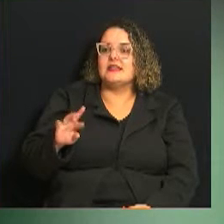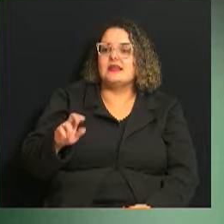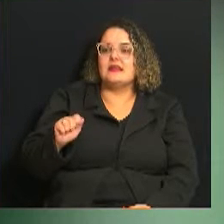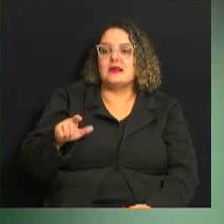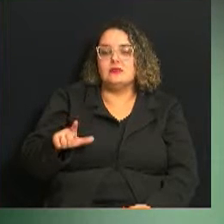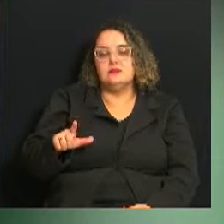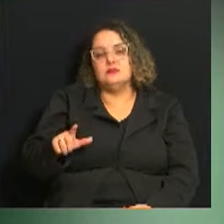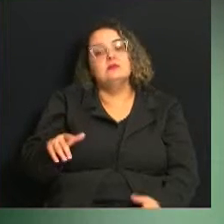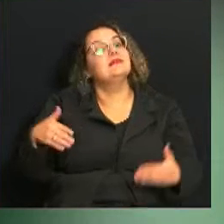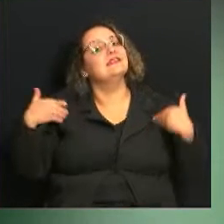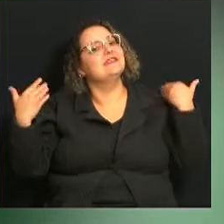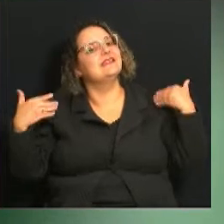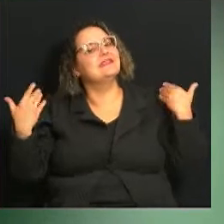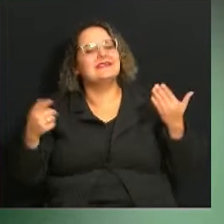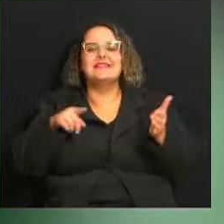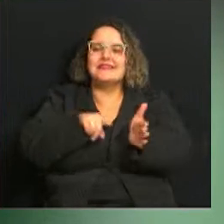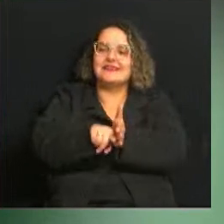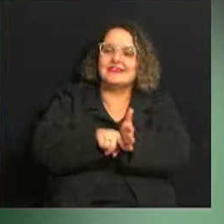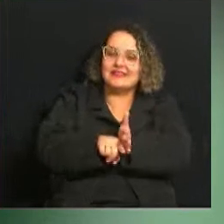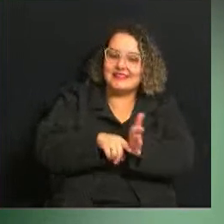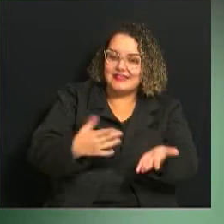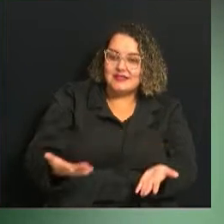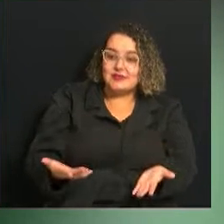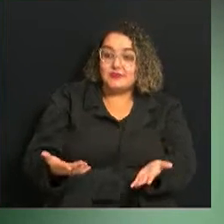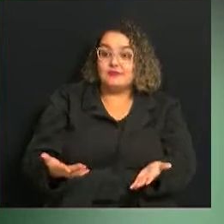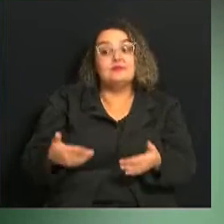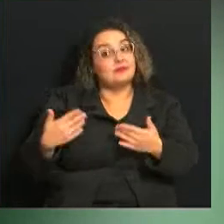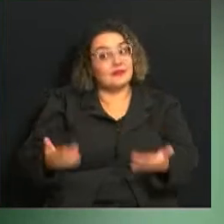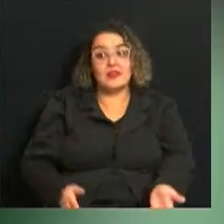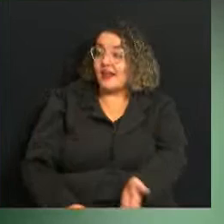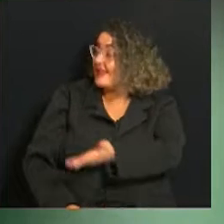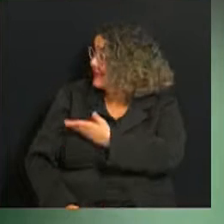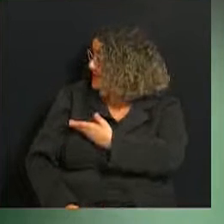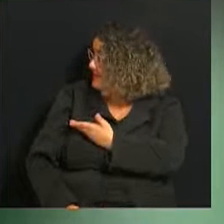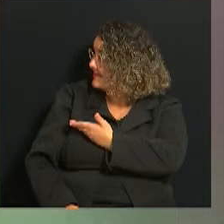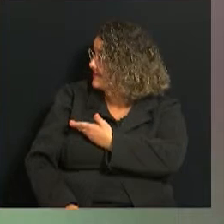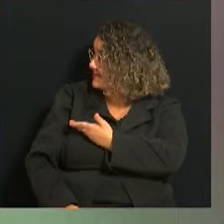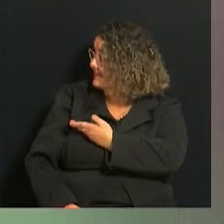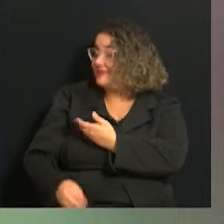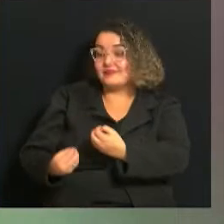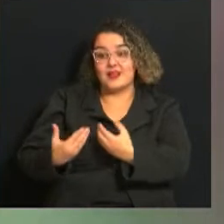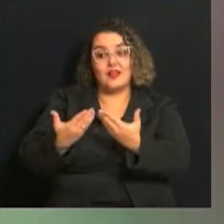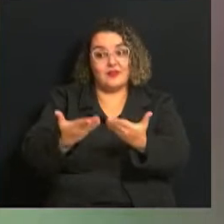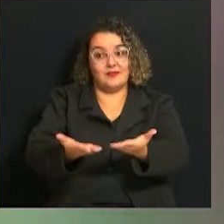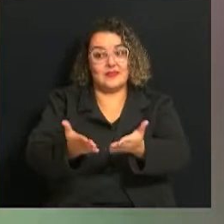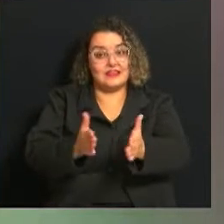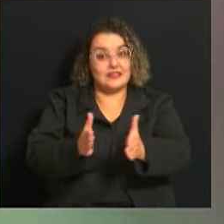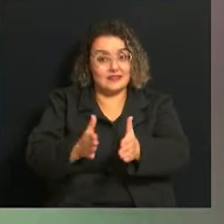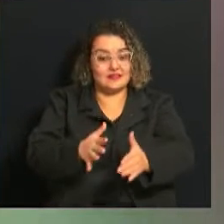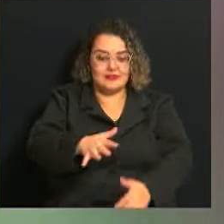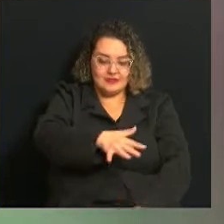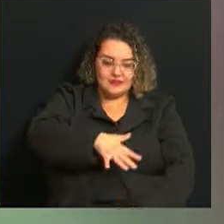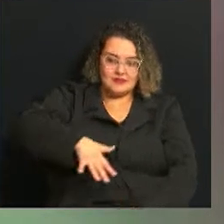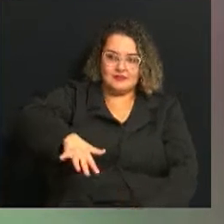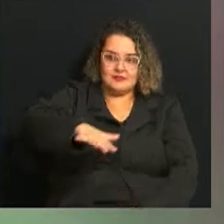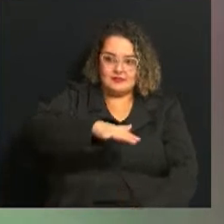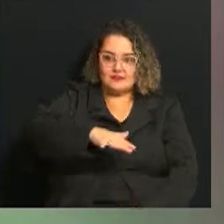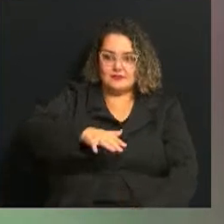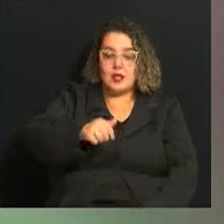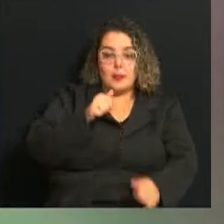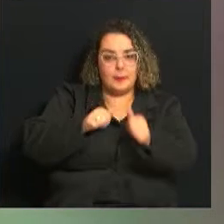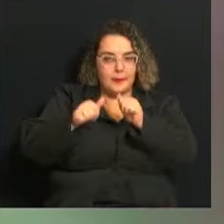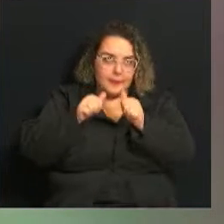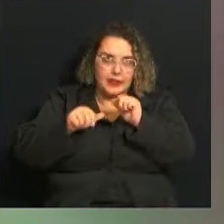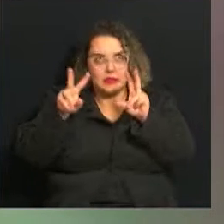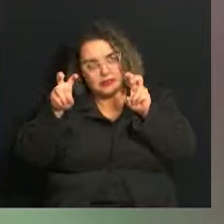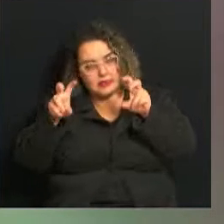como pesquisadores, que ela, então, vem ser oferecida neste exato momento para a indústria, vamos chamar de bebidas, diga-se